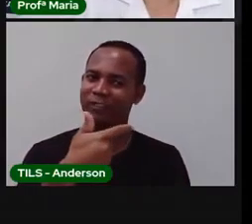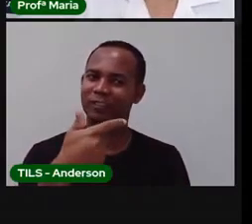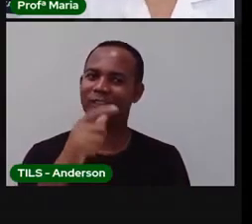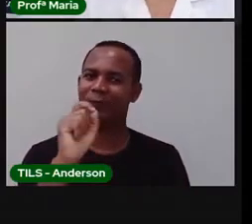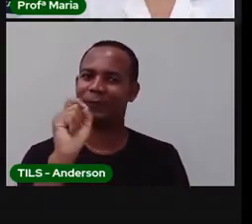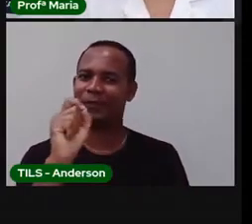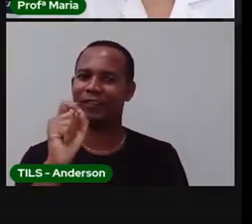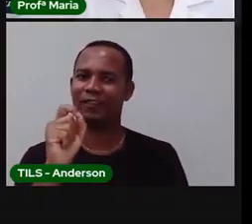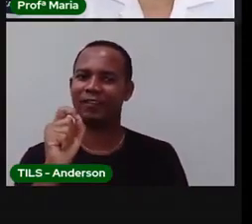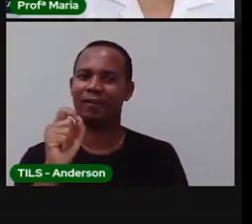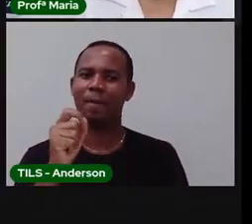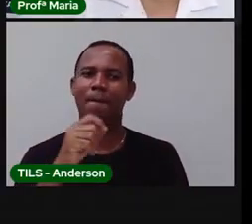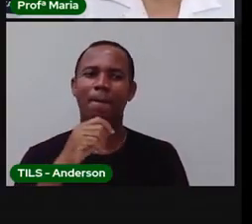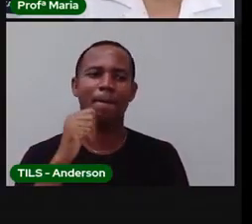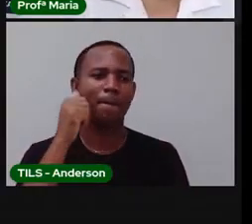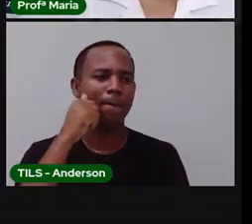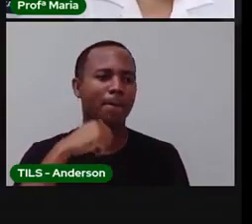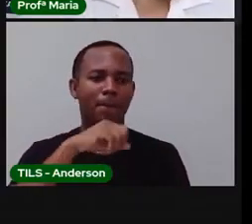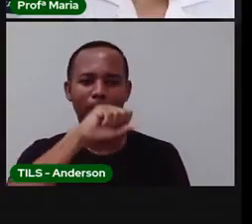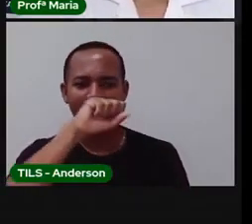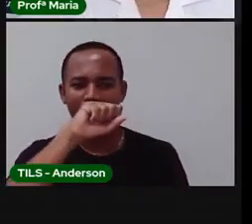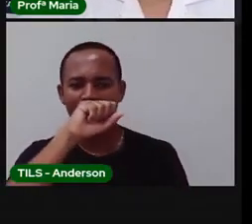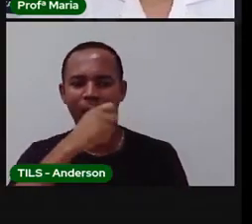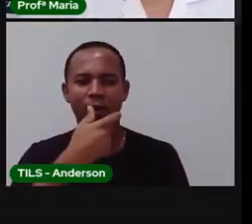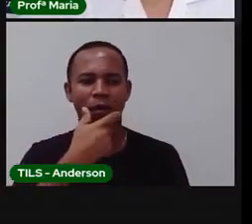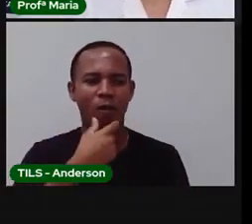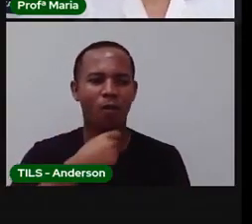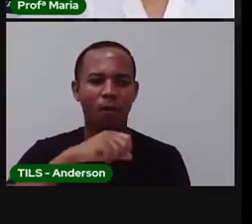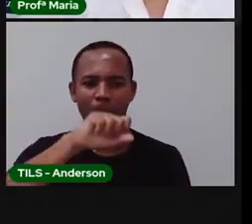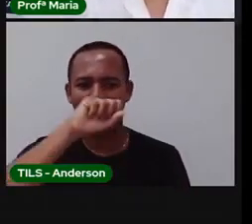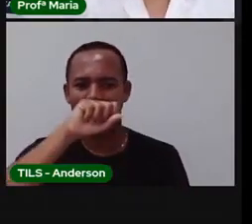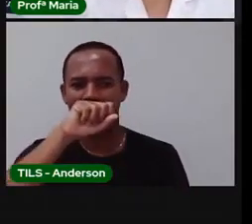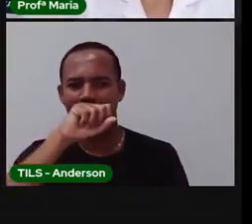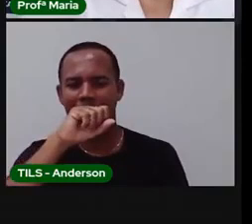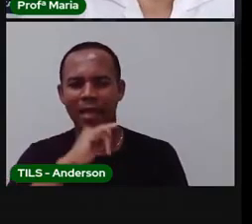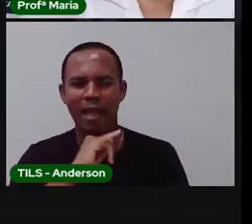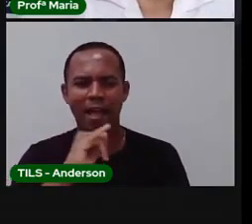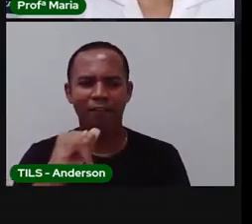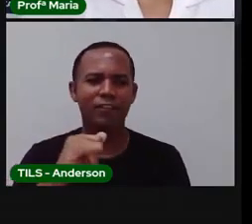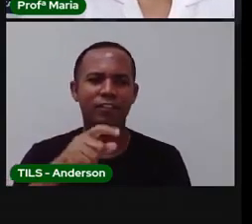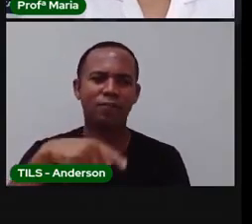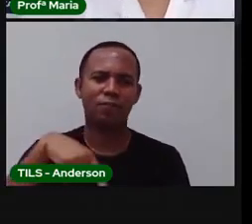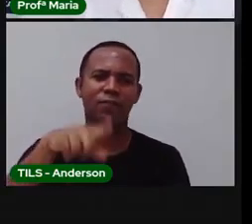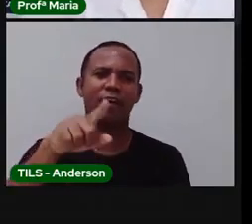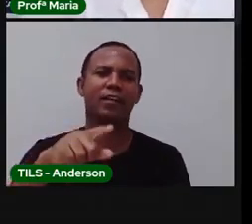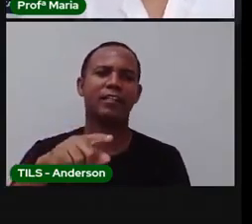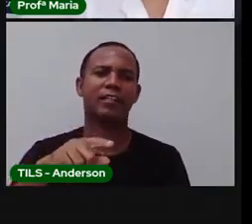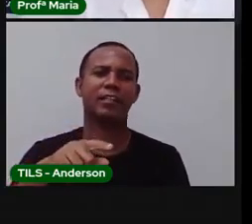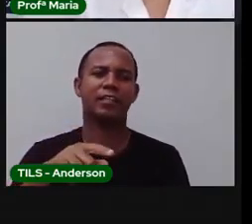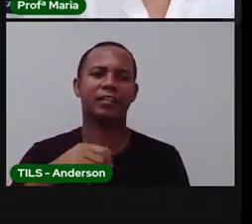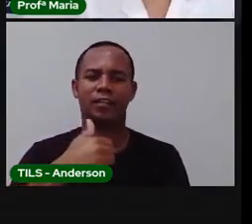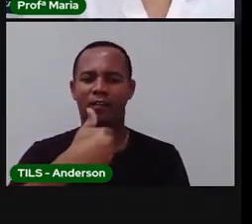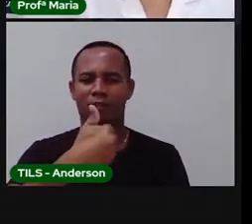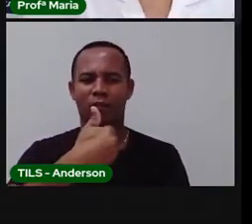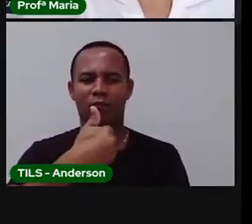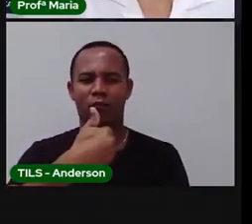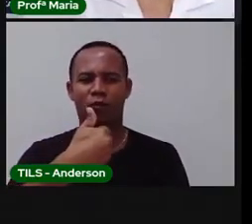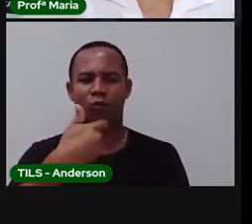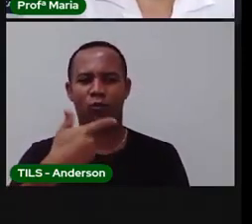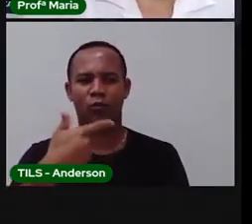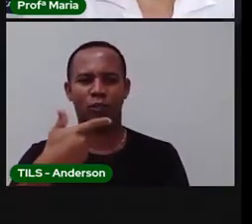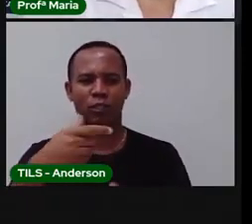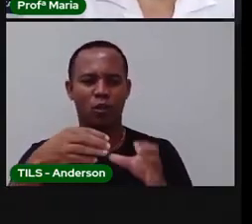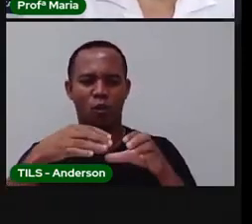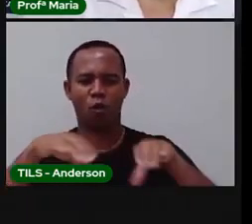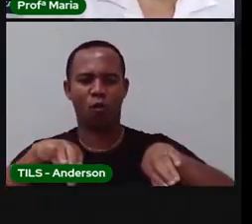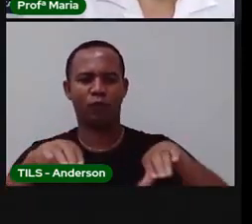mamãe, o nosso responsável, vovô, o Dindo, a Dinda, diz assim, compra uma dúzia de ovos. Uma dúzia